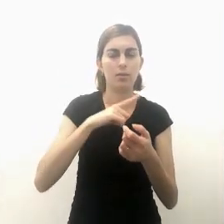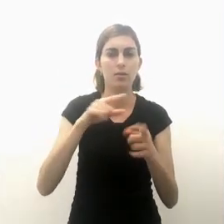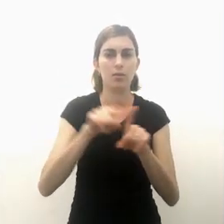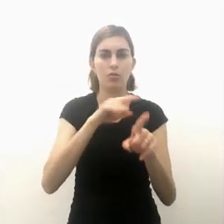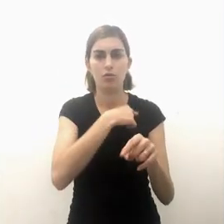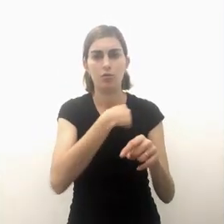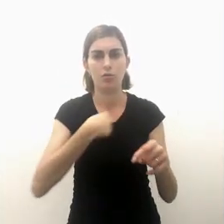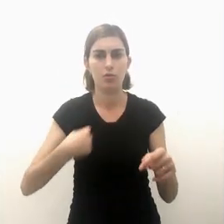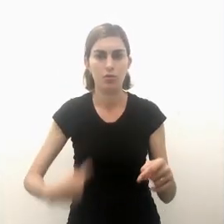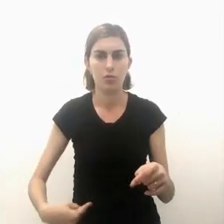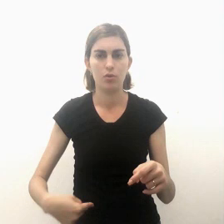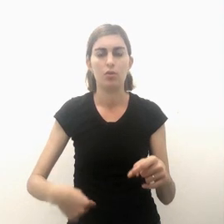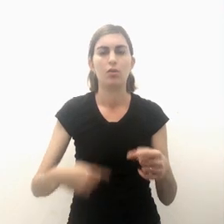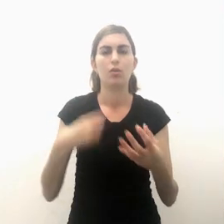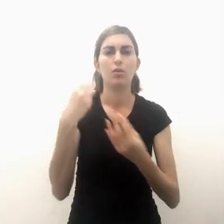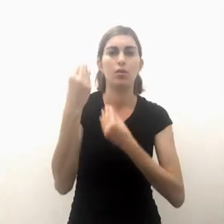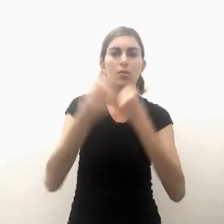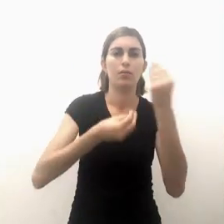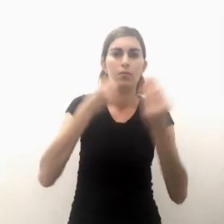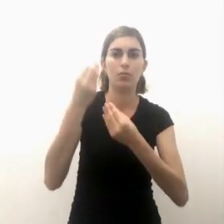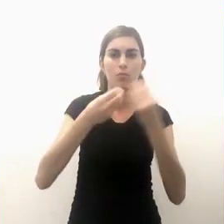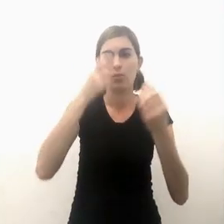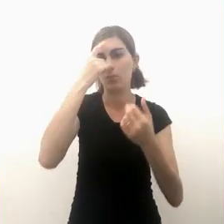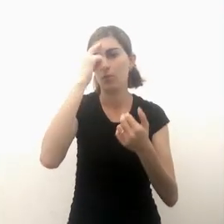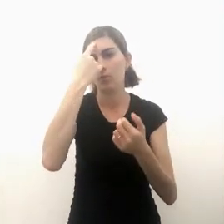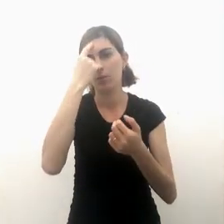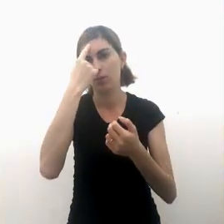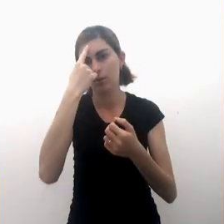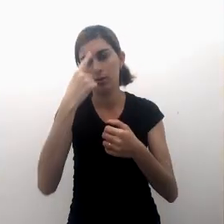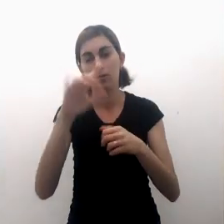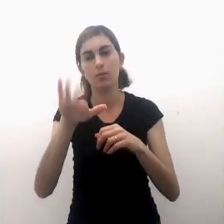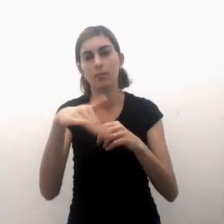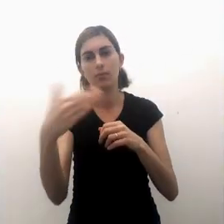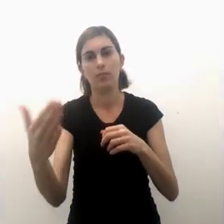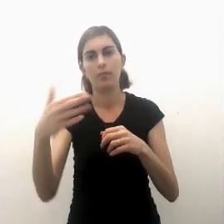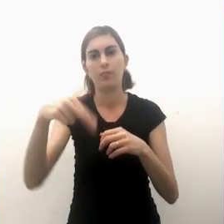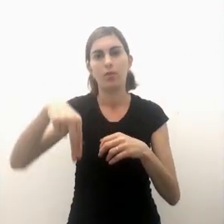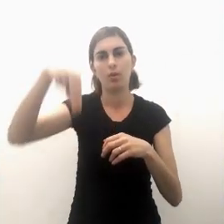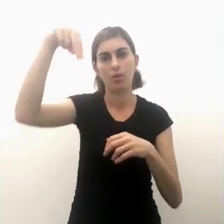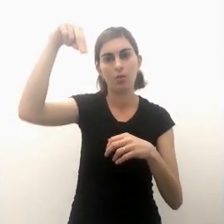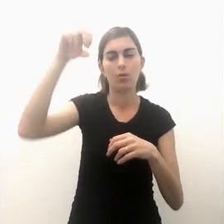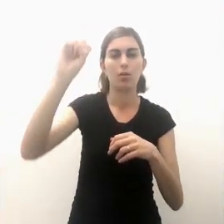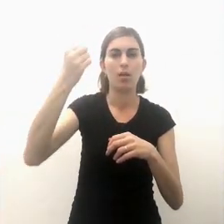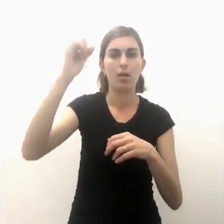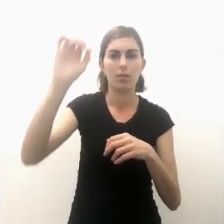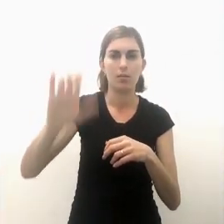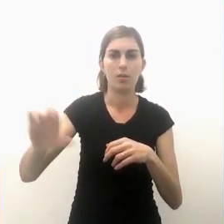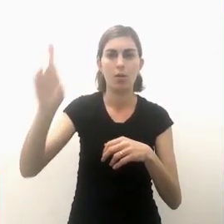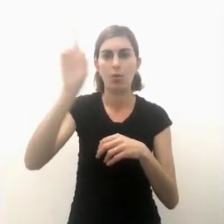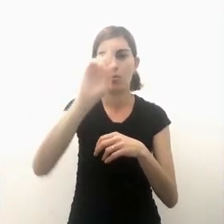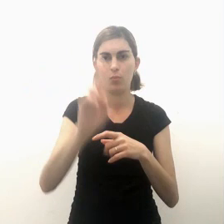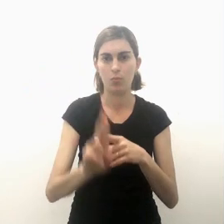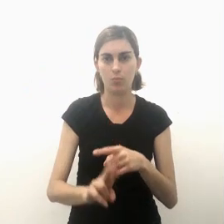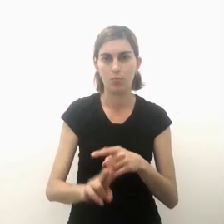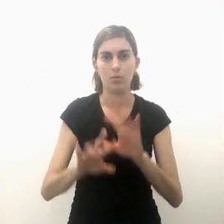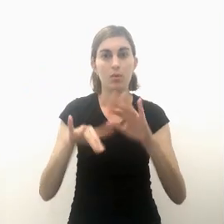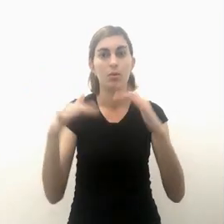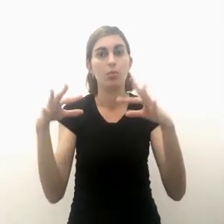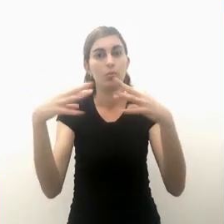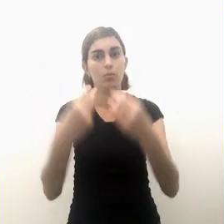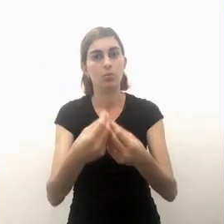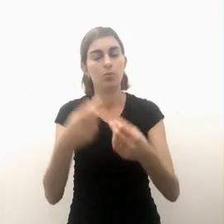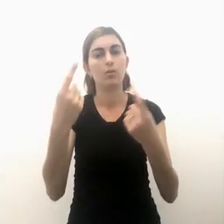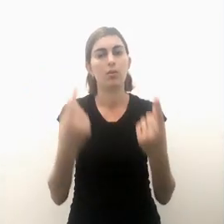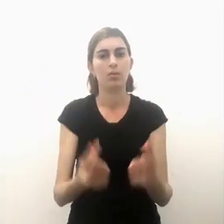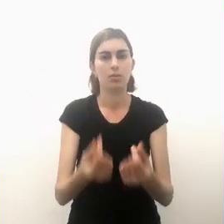ter tanto a China como a Índia, tá? E na parte norte da Ásia vamos ter a Rússia, tá? Então todas essas economias